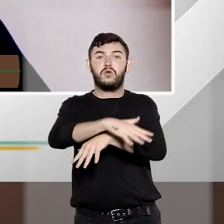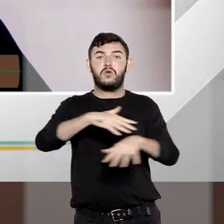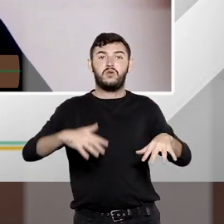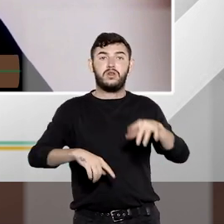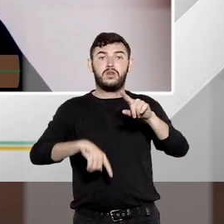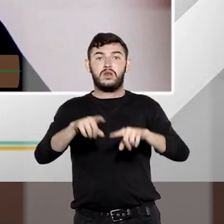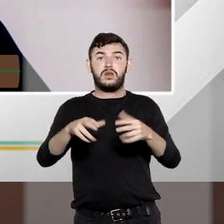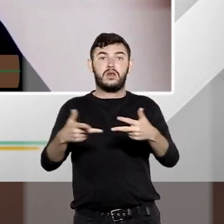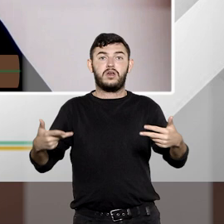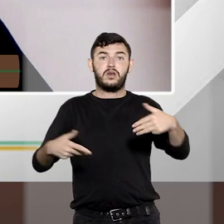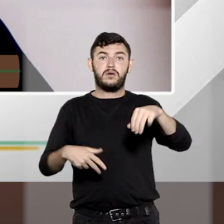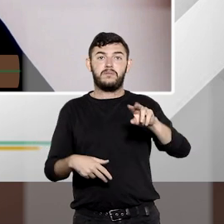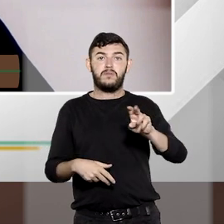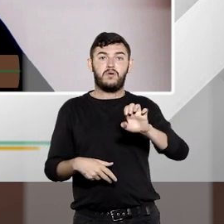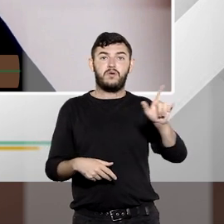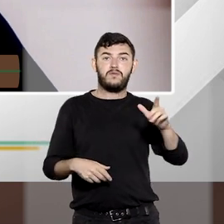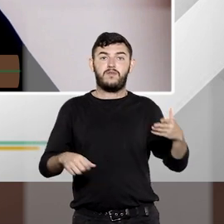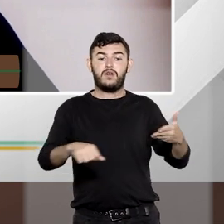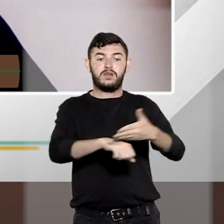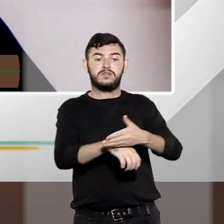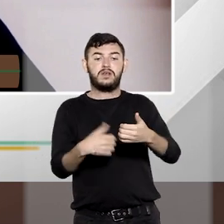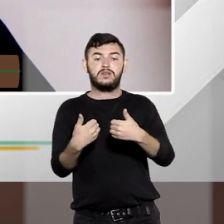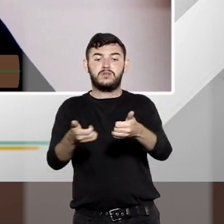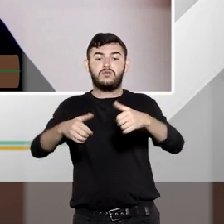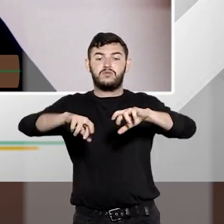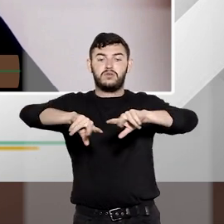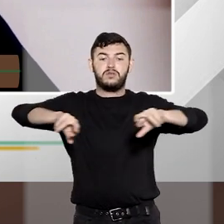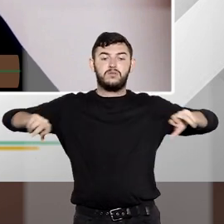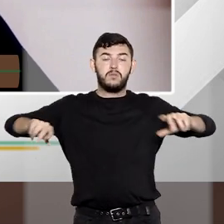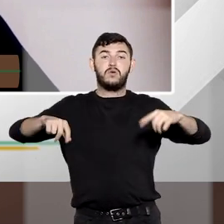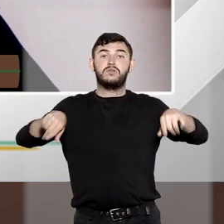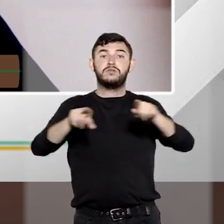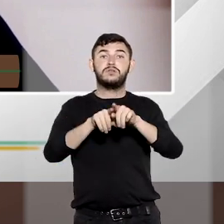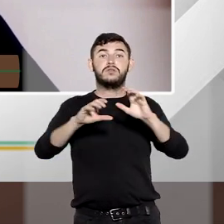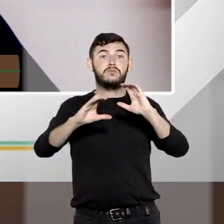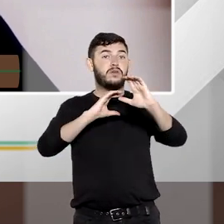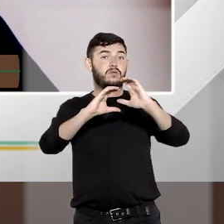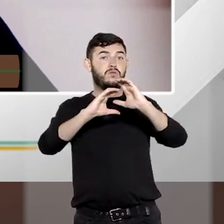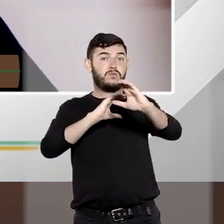mobiliário, de acesso aos transportes, comunicação. E isso, quando nós